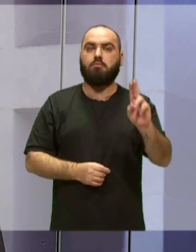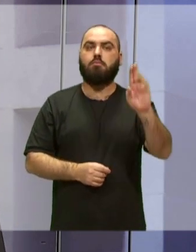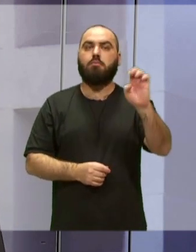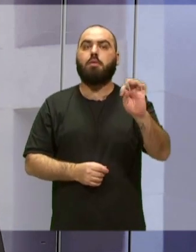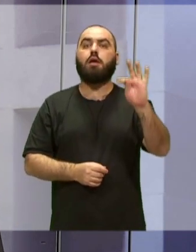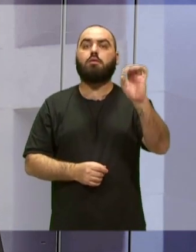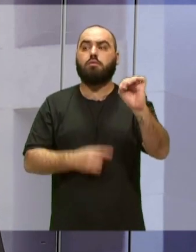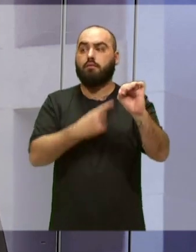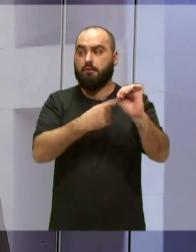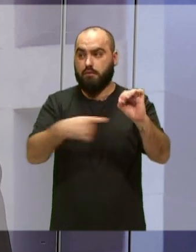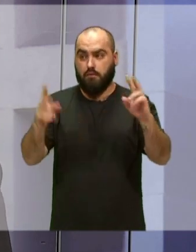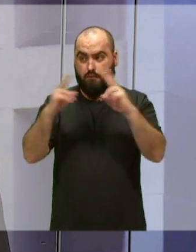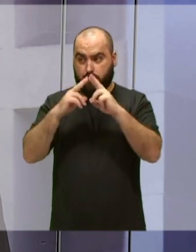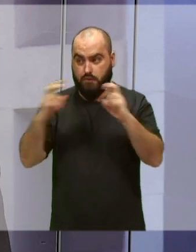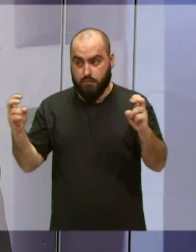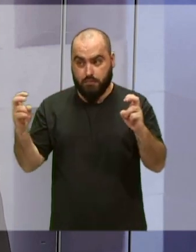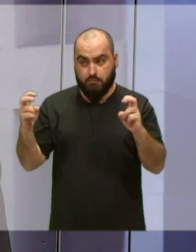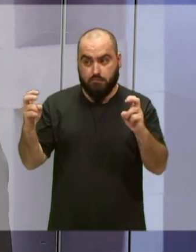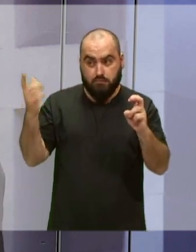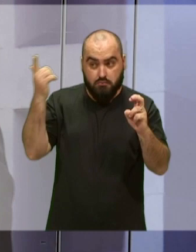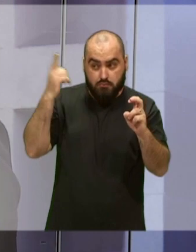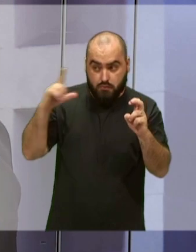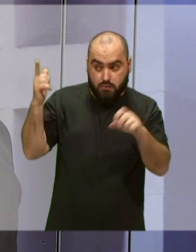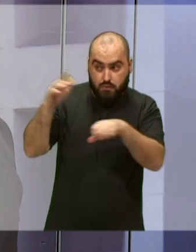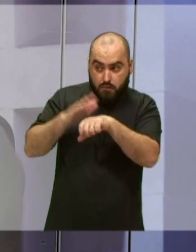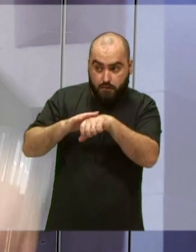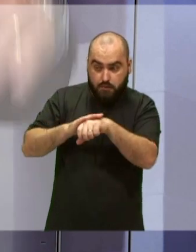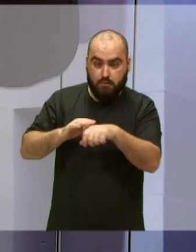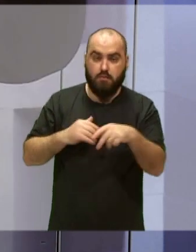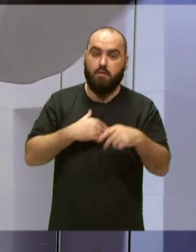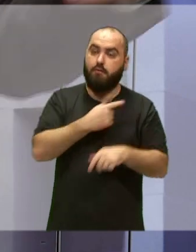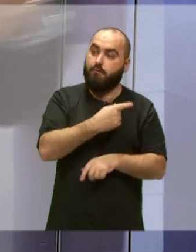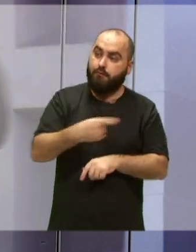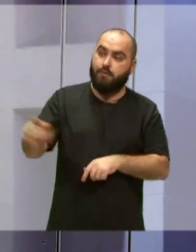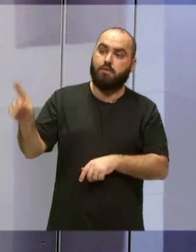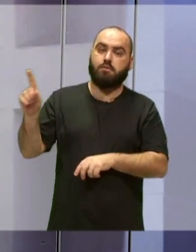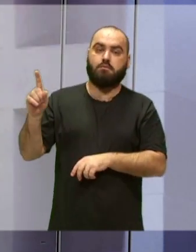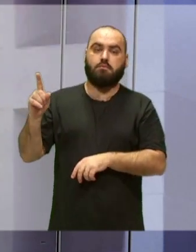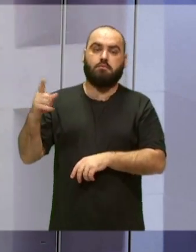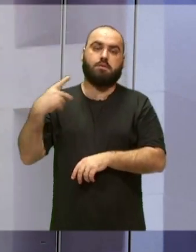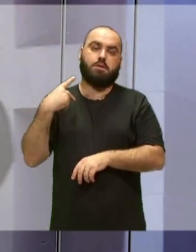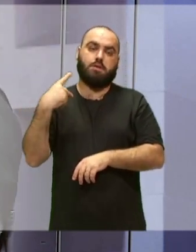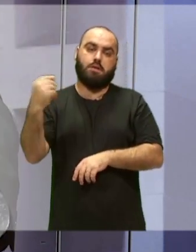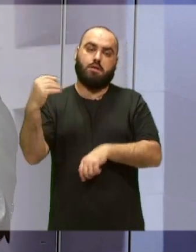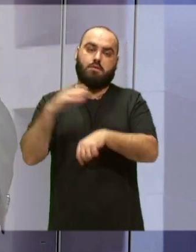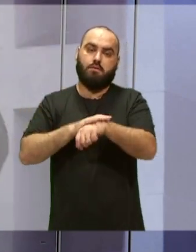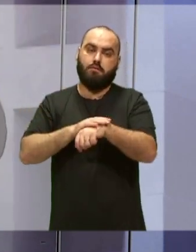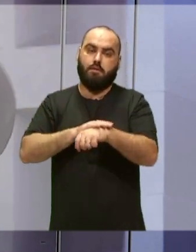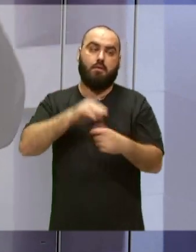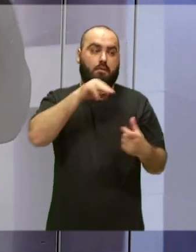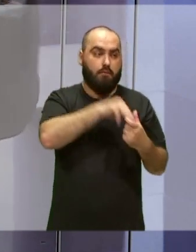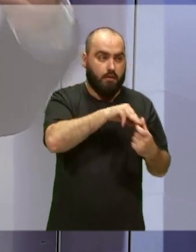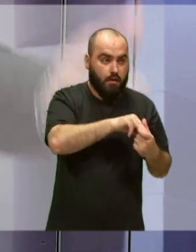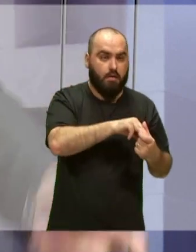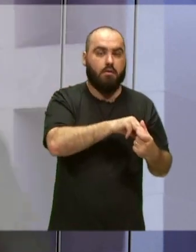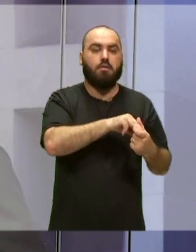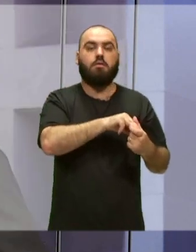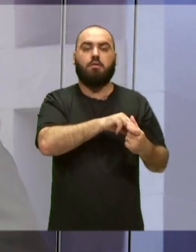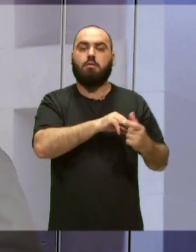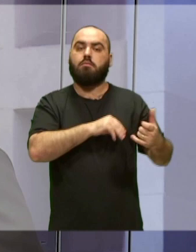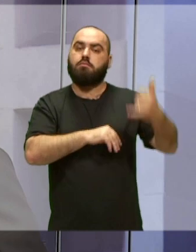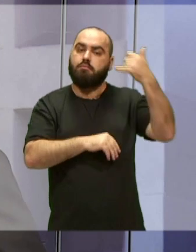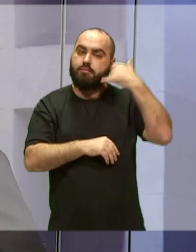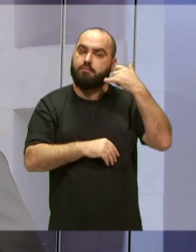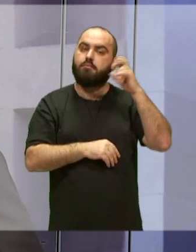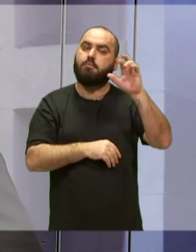Florianópolis lá derre não poderia conversar eu em Florianópolis estava no evento saía para conversar Univale vav no Univale aqui